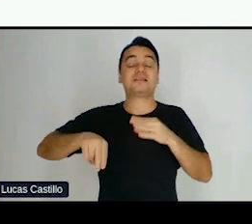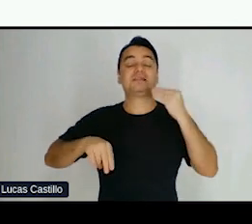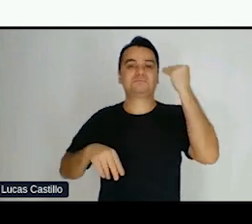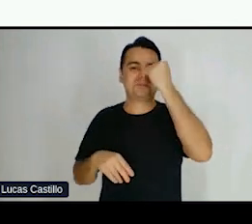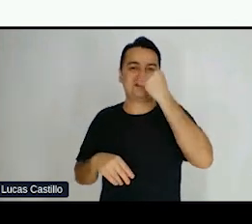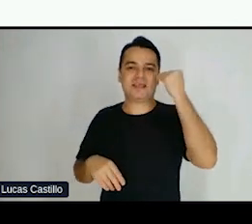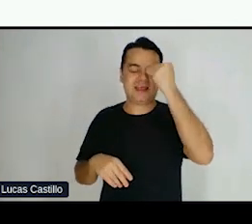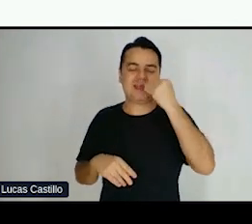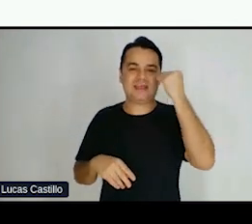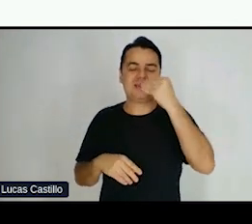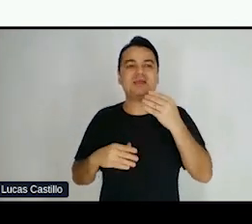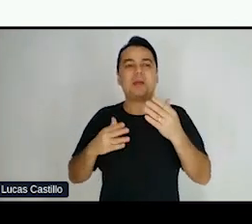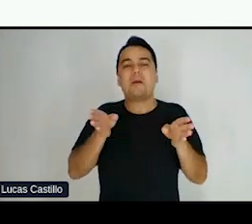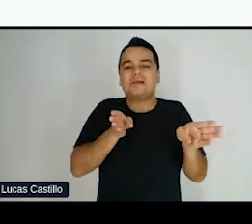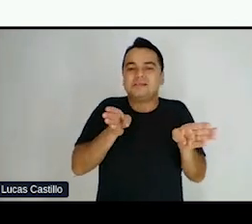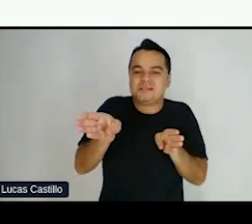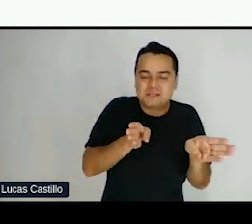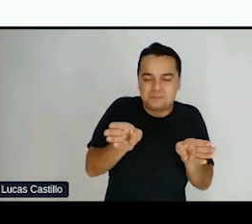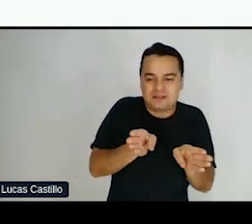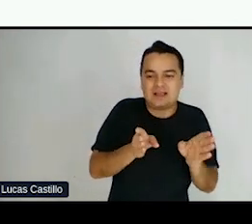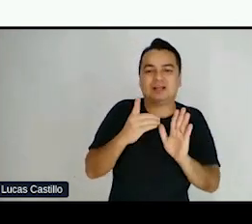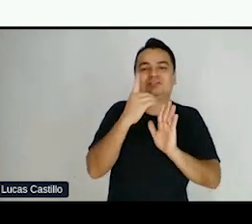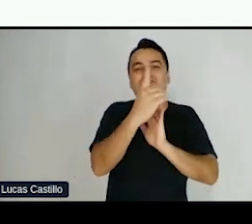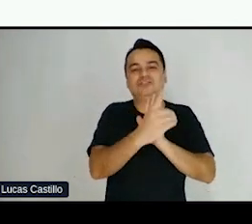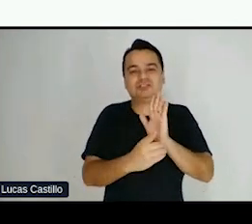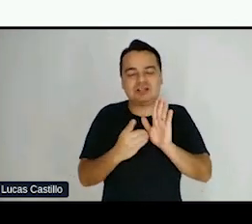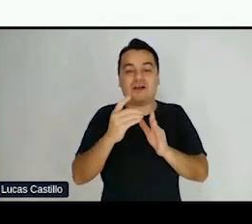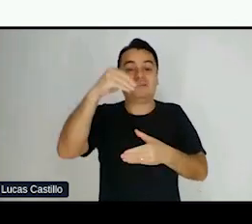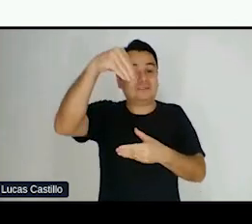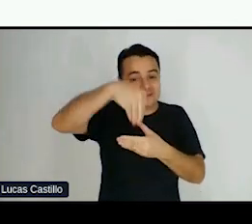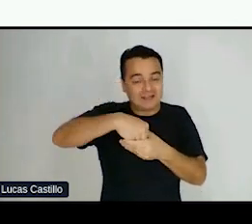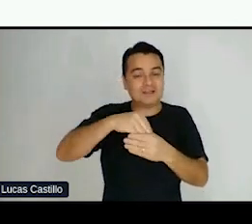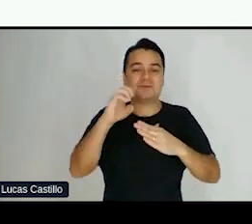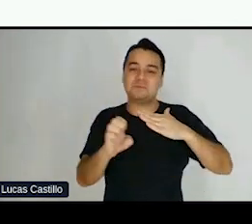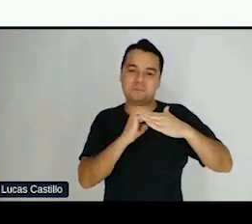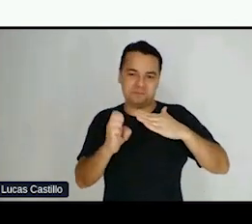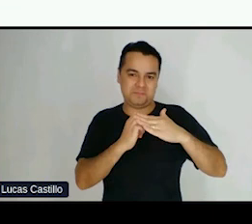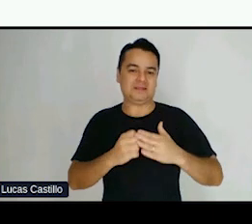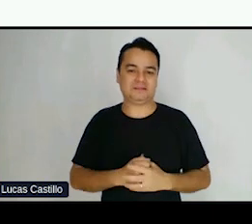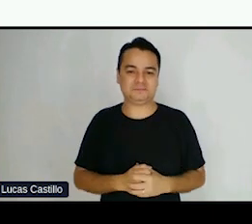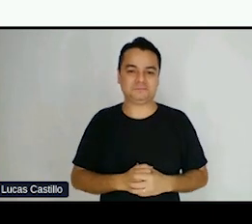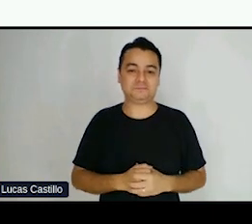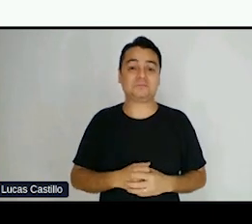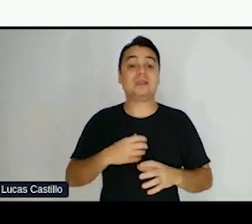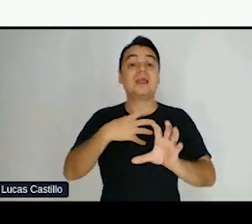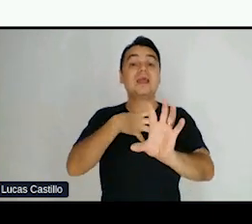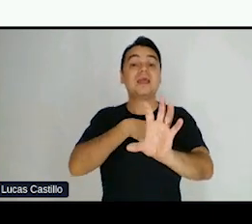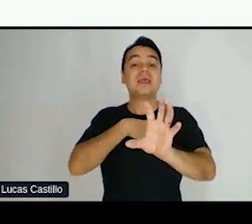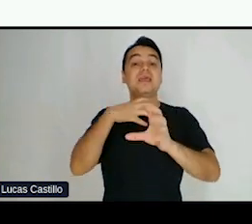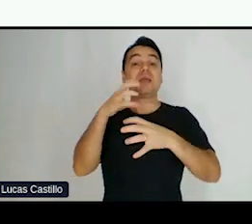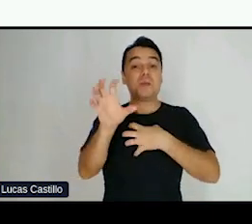experiência, mais acessibilidade digital para a tua empresa. Né? Empatia é tudo, né,